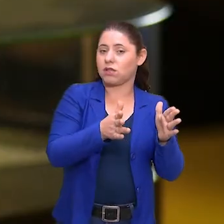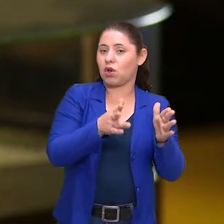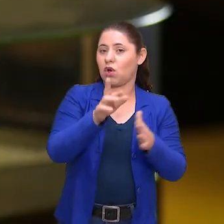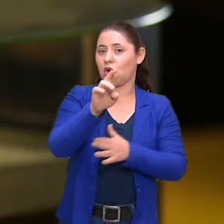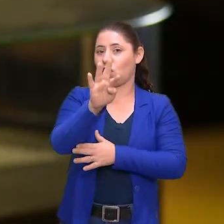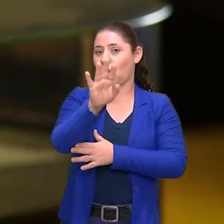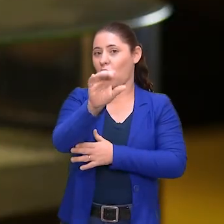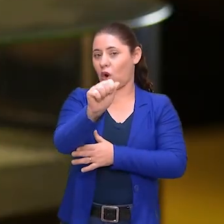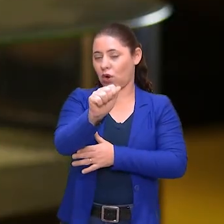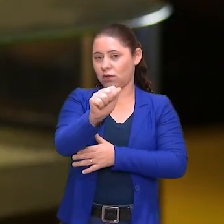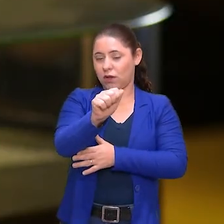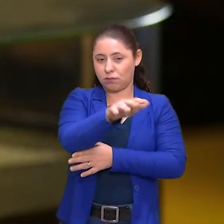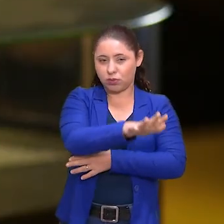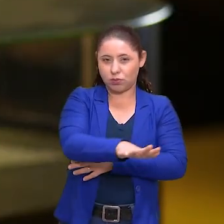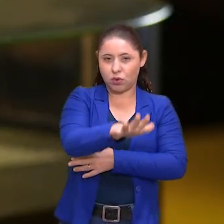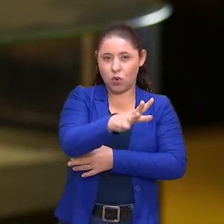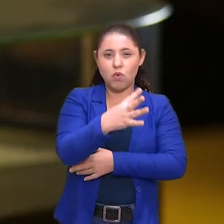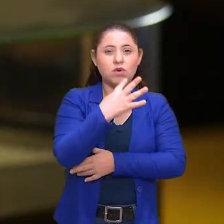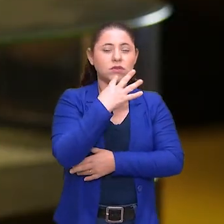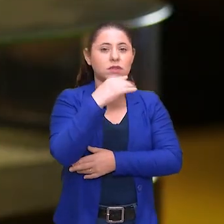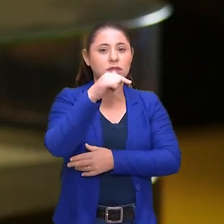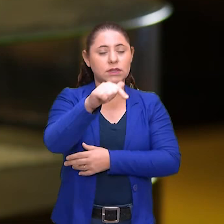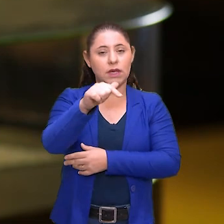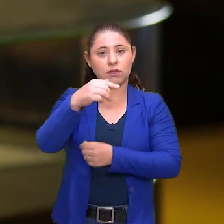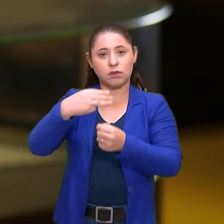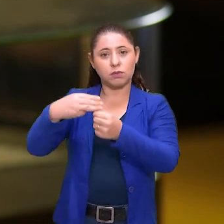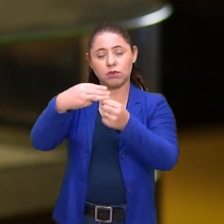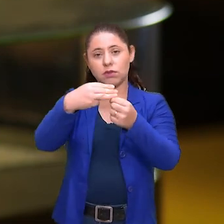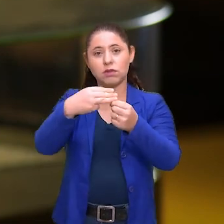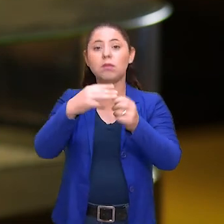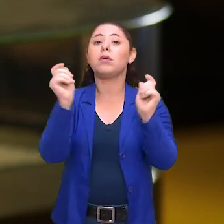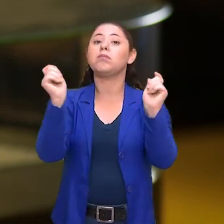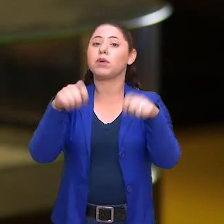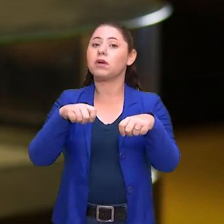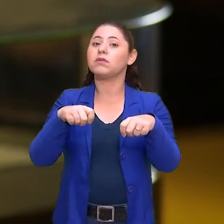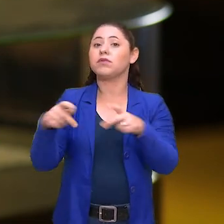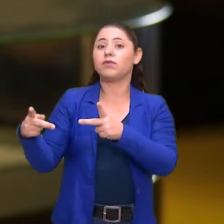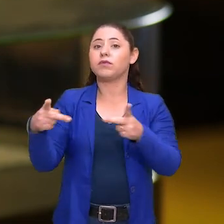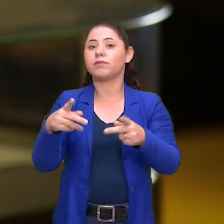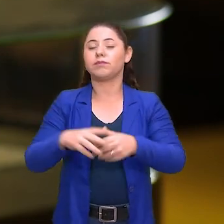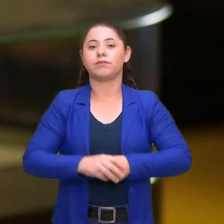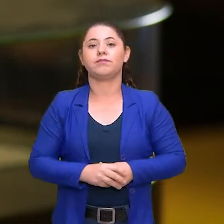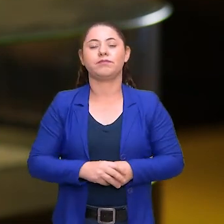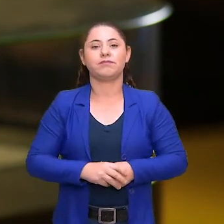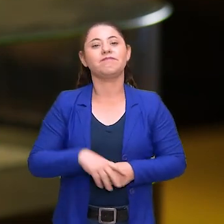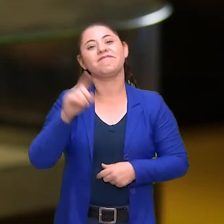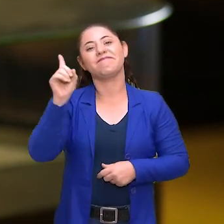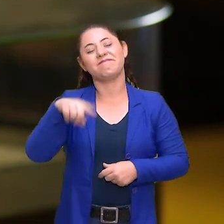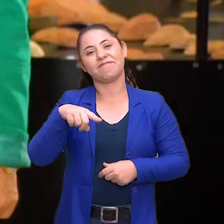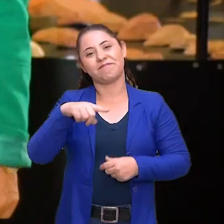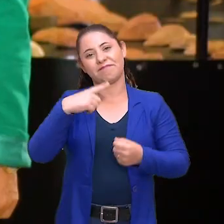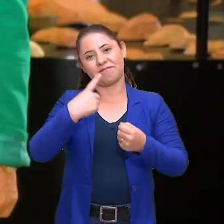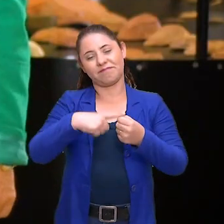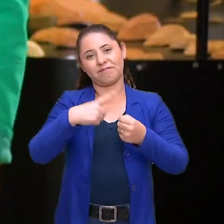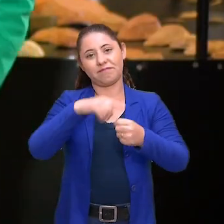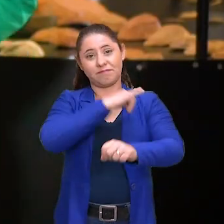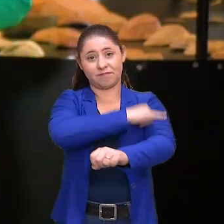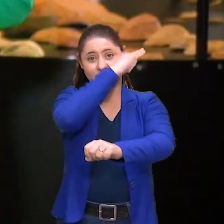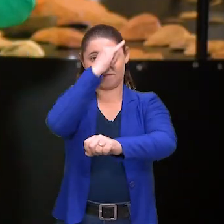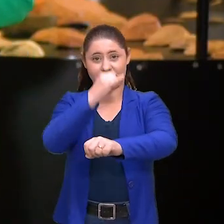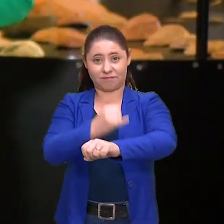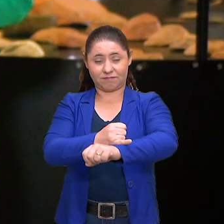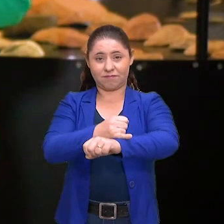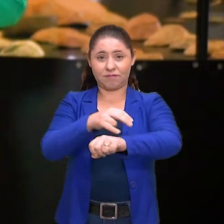primeira fase da rota rupestre, conhecemos 7 dos 11 municípios com potencial de visitação. E